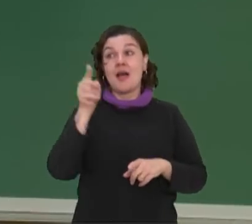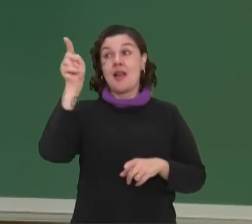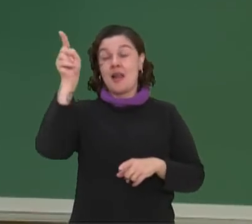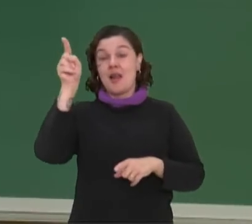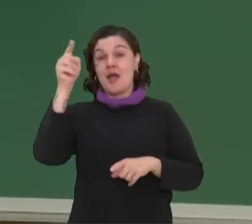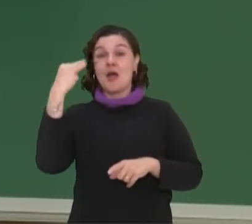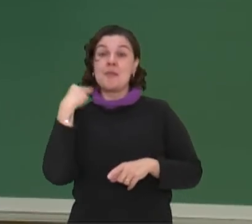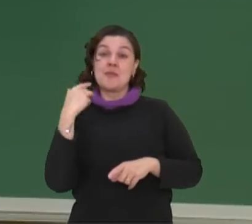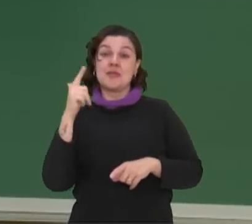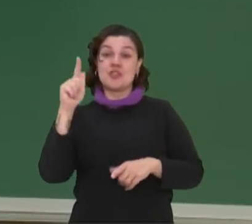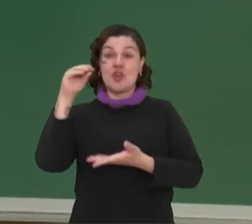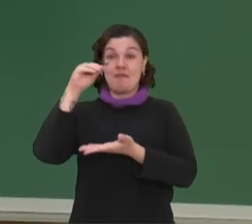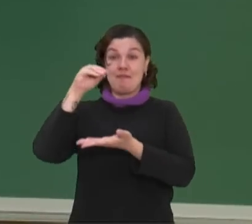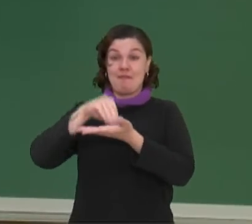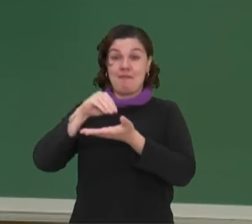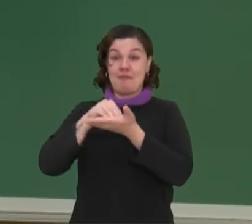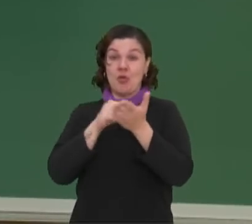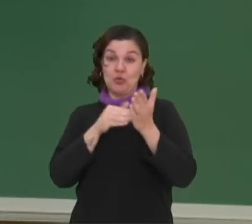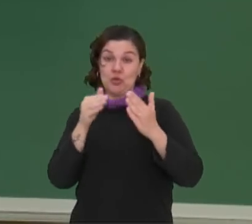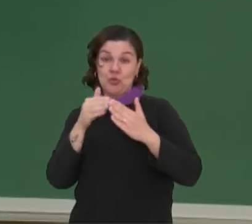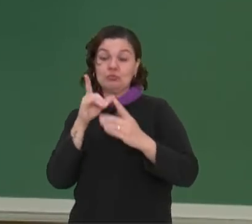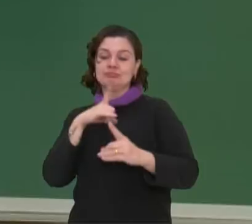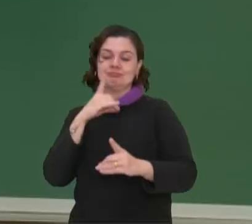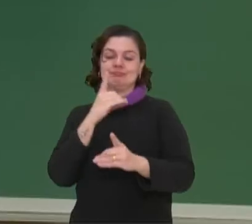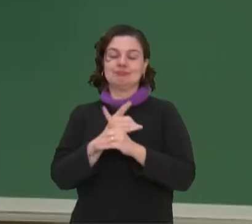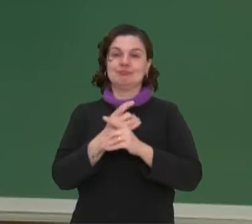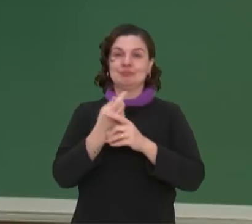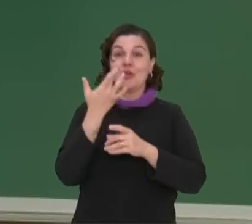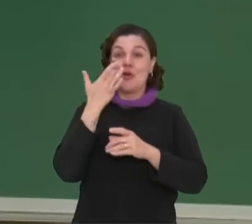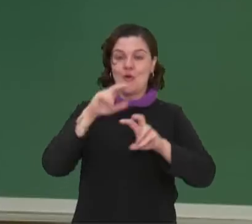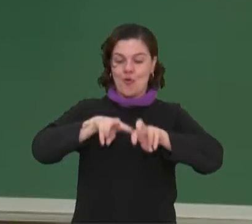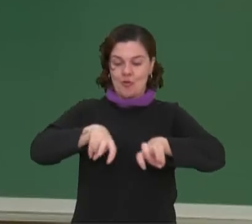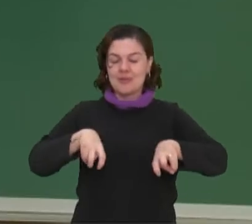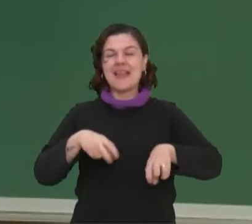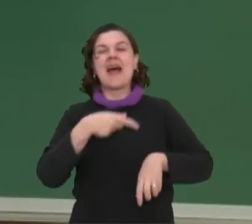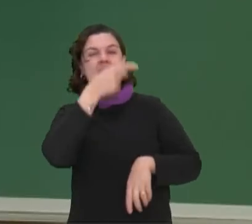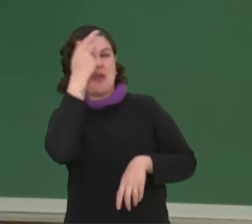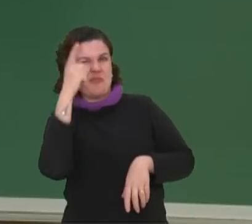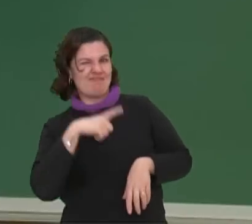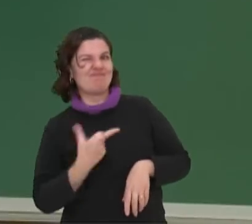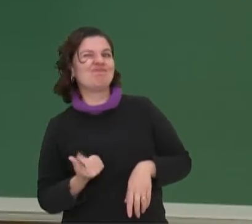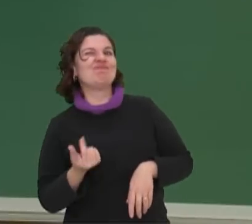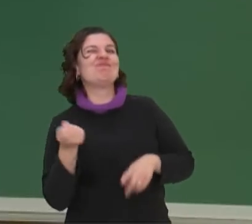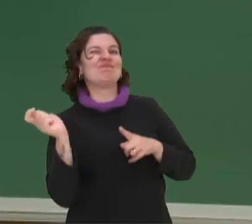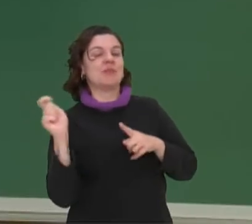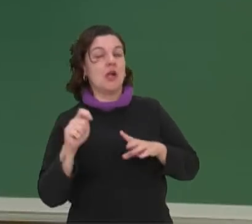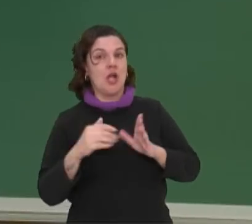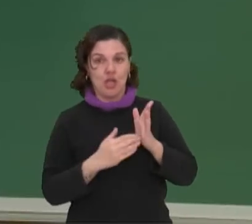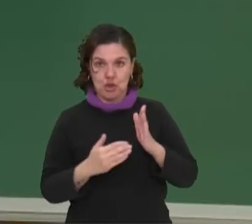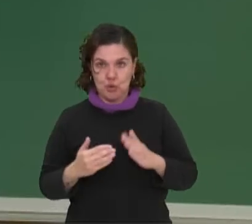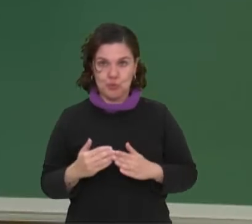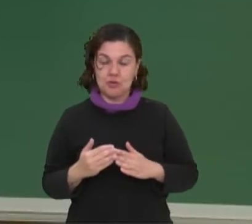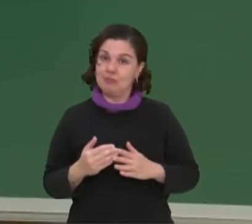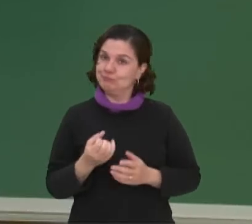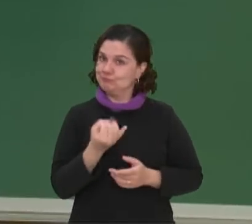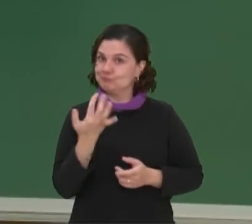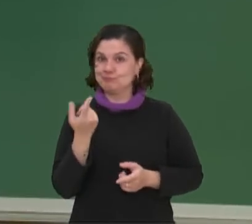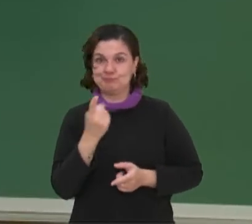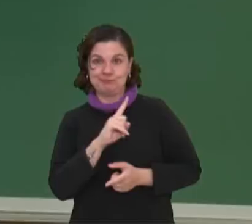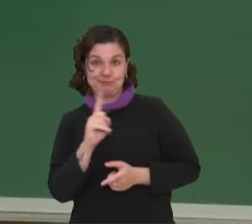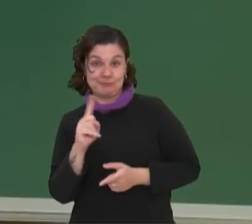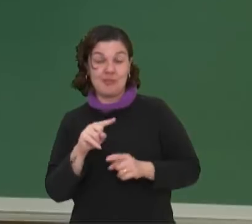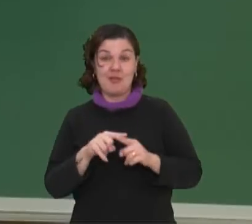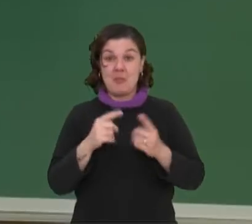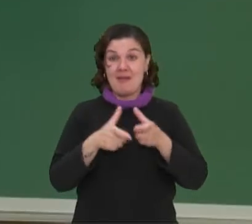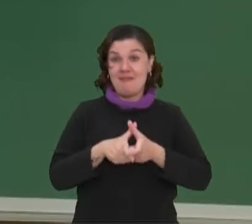falta tudo e lá se encontra ouro, logo as pessoas têm condições de comprar. Nem todas, lembra da última aula, mas